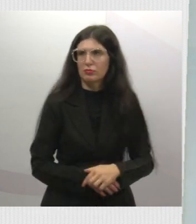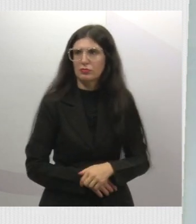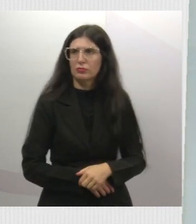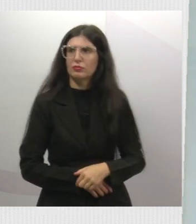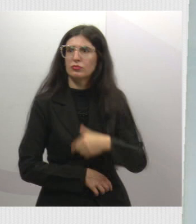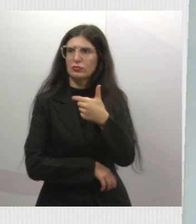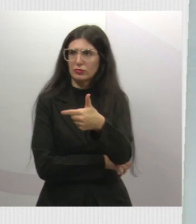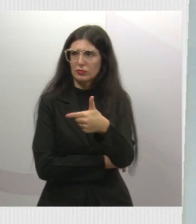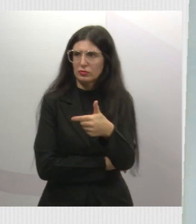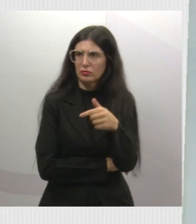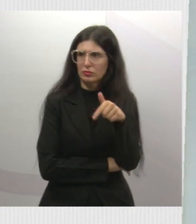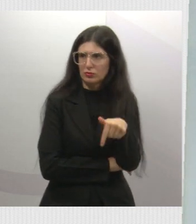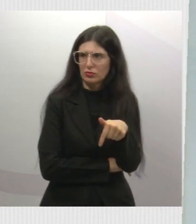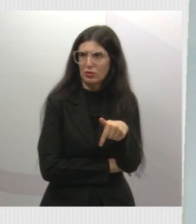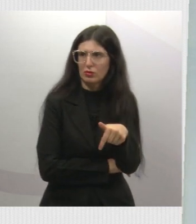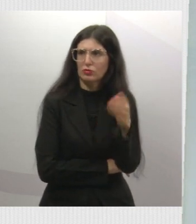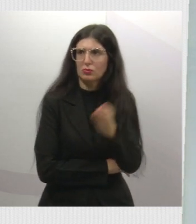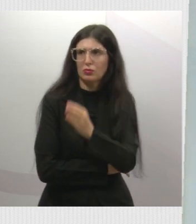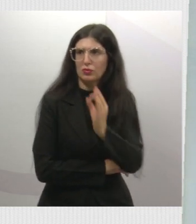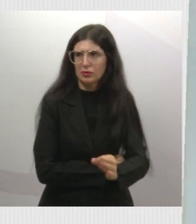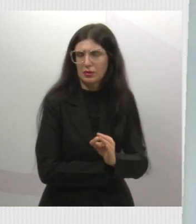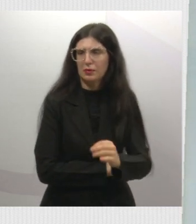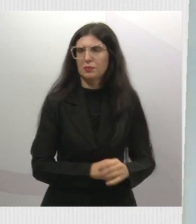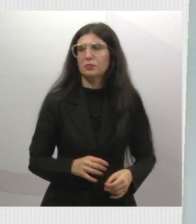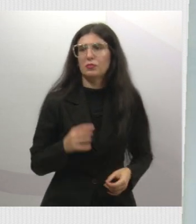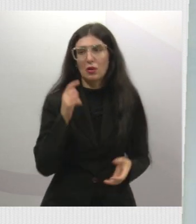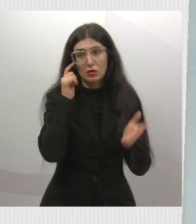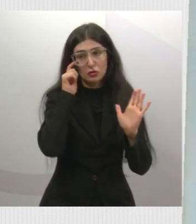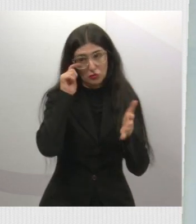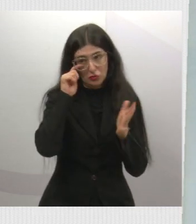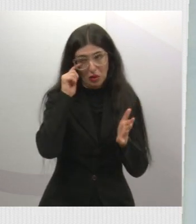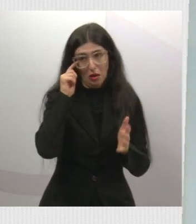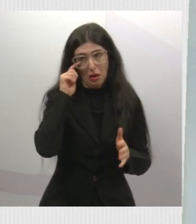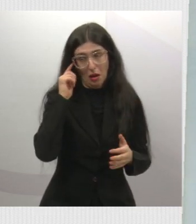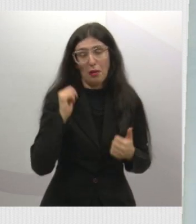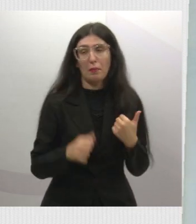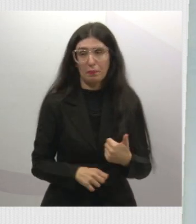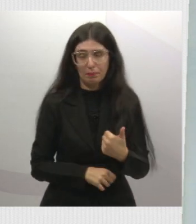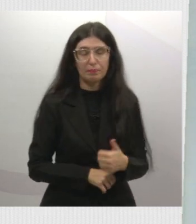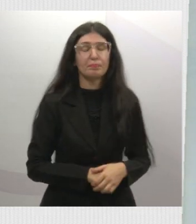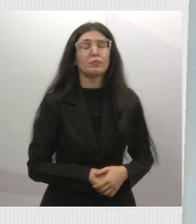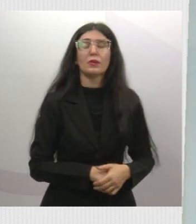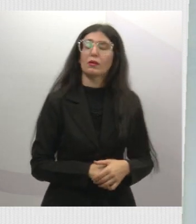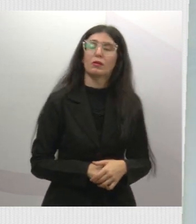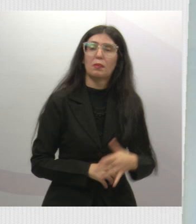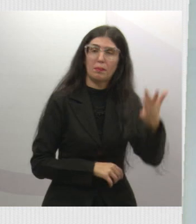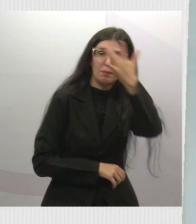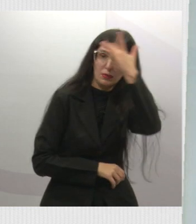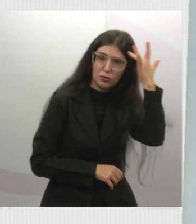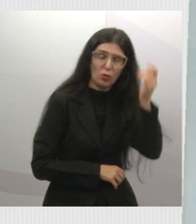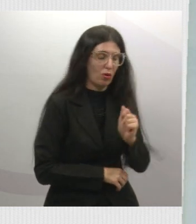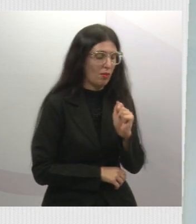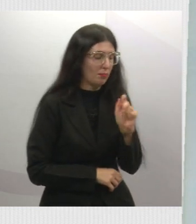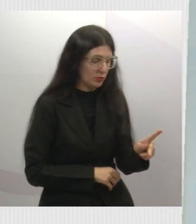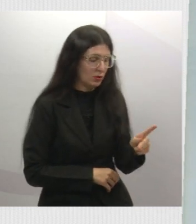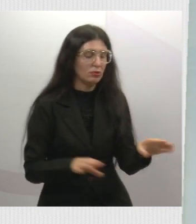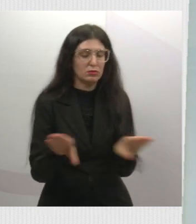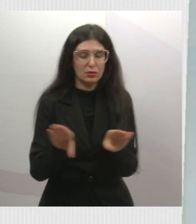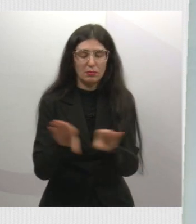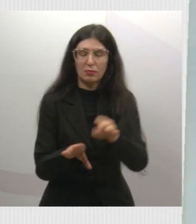37,13%. Então, da meta orçada, já foi recolhido dos funcionários e inativos e ativos